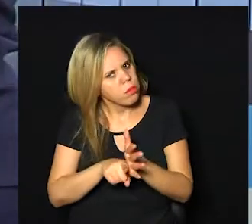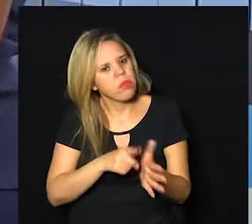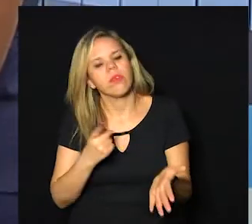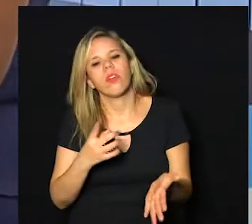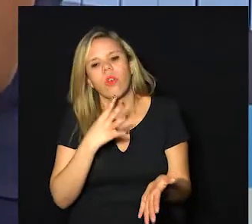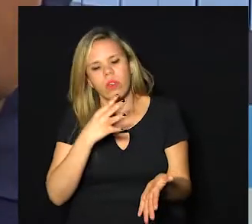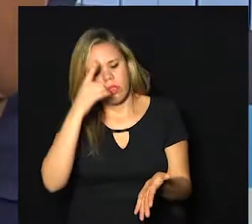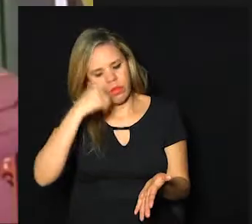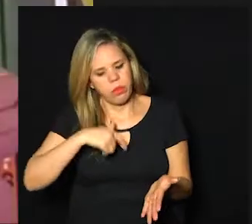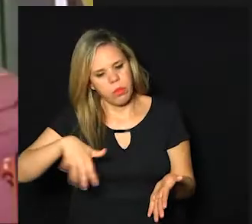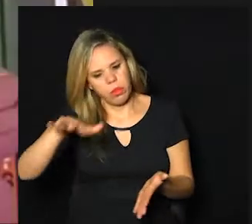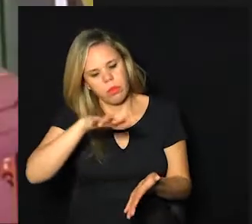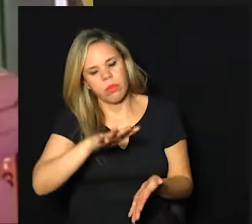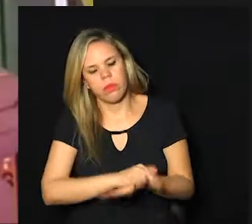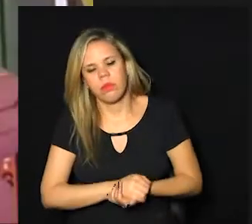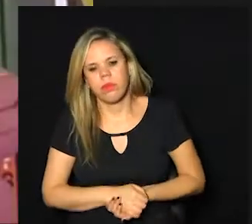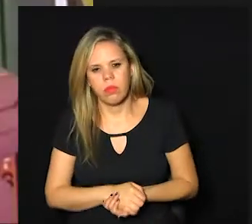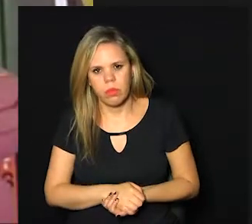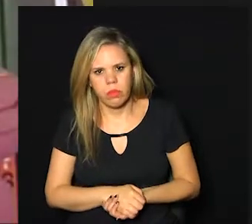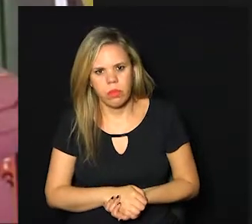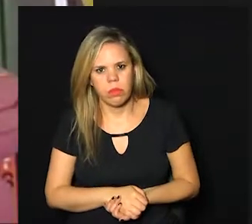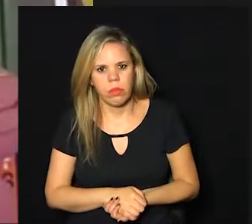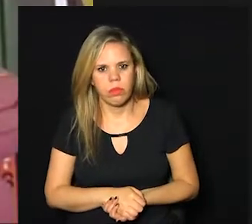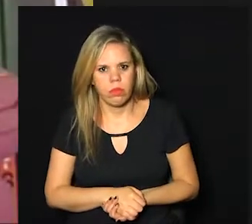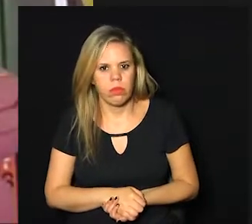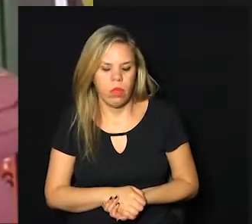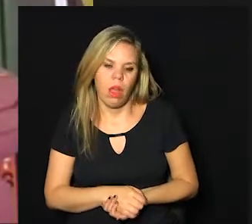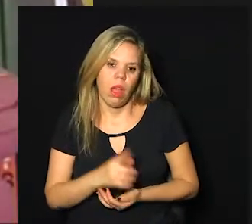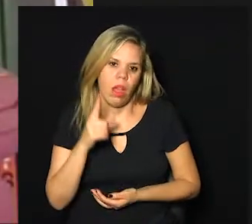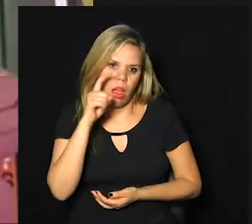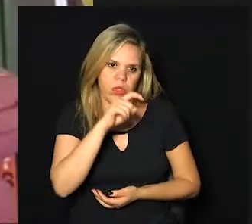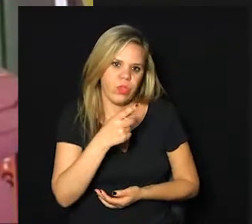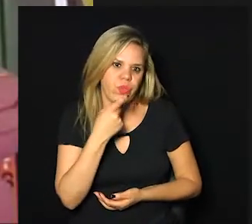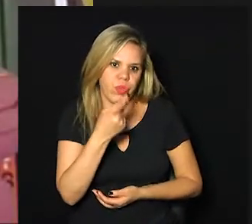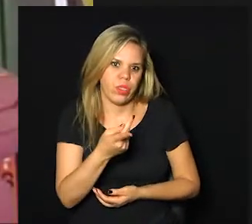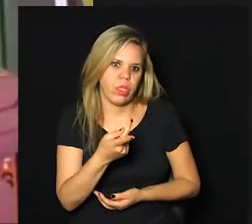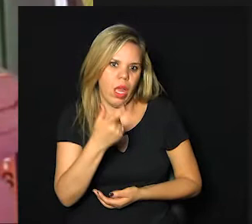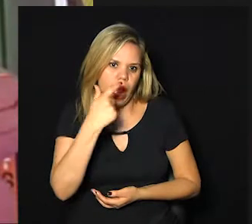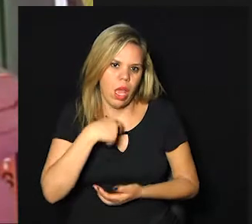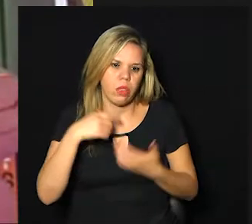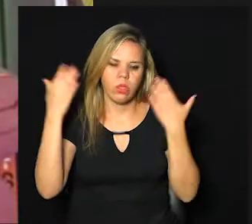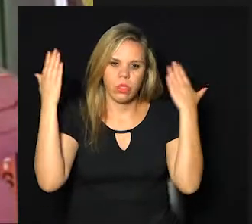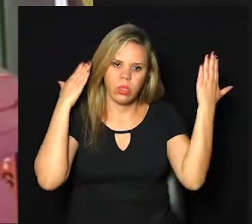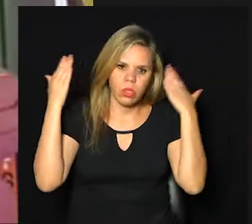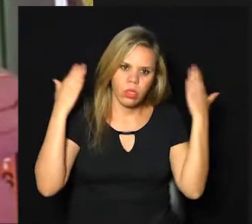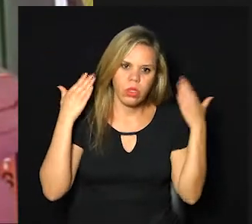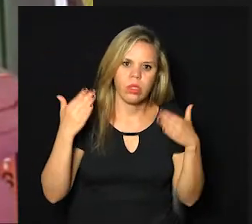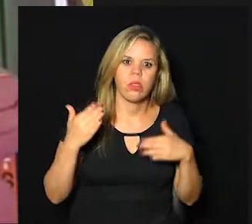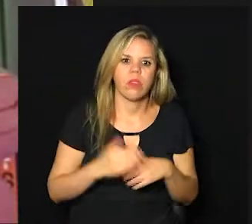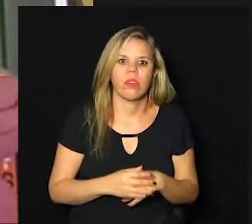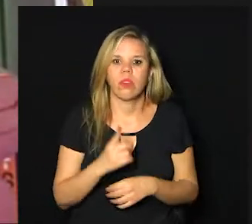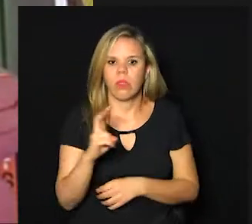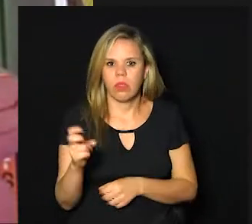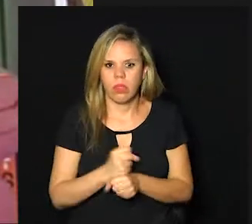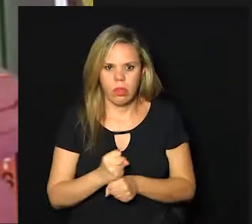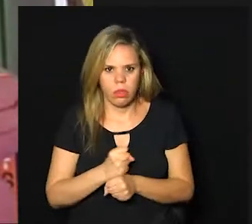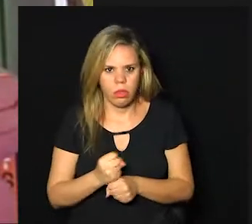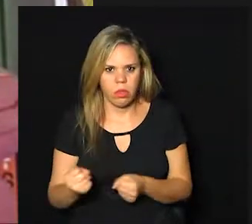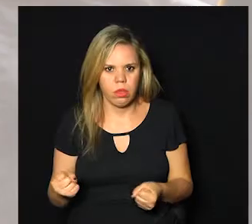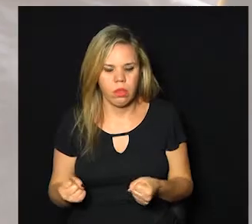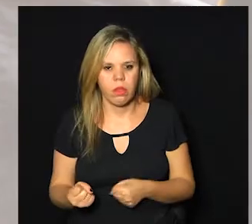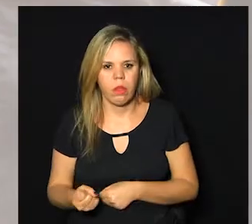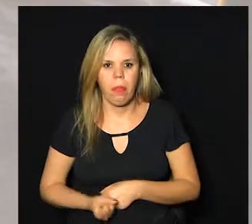se autoconhecer? Olha, é difícil eu falar porque assim, eu sou psicóloga há um pouco menos de 15 anos.